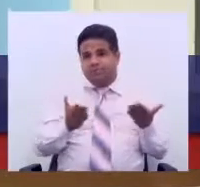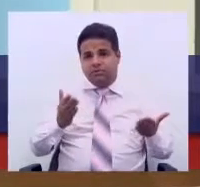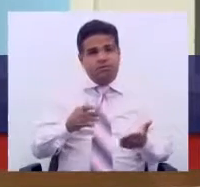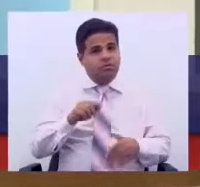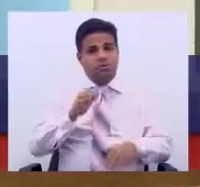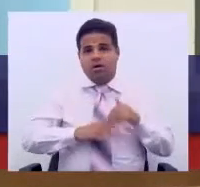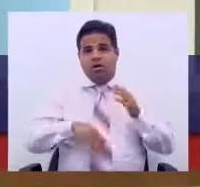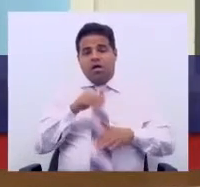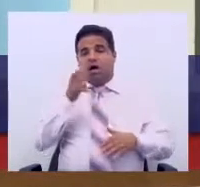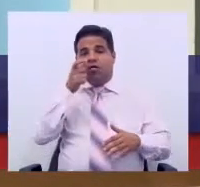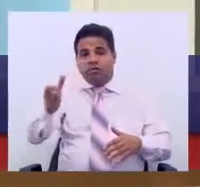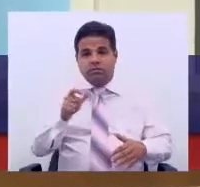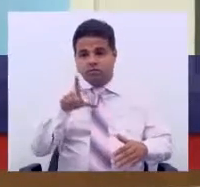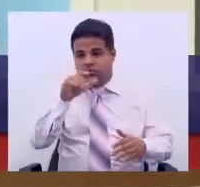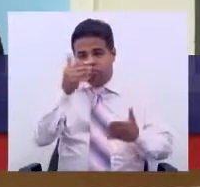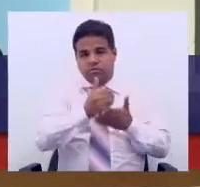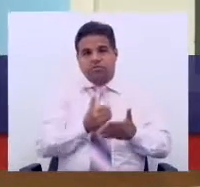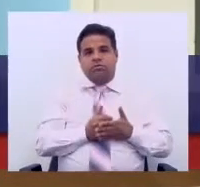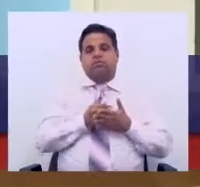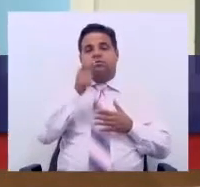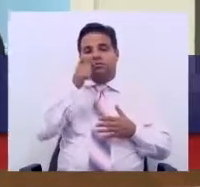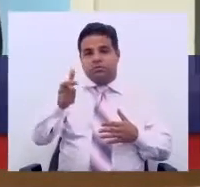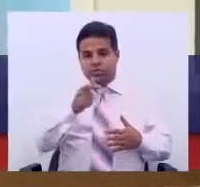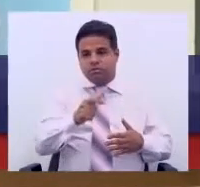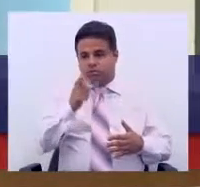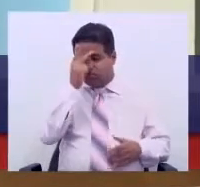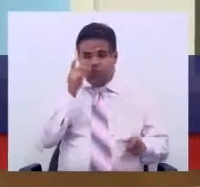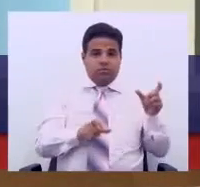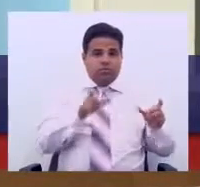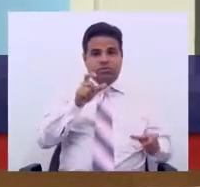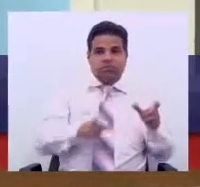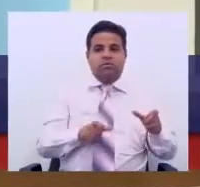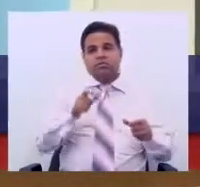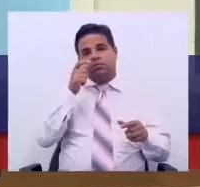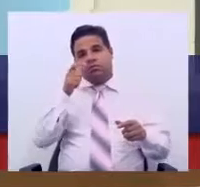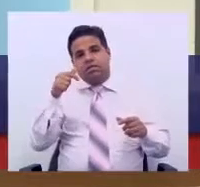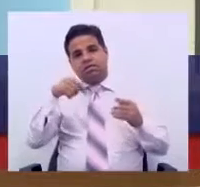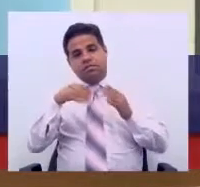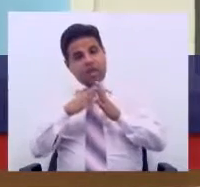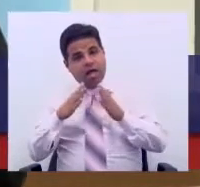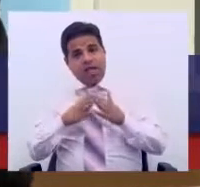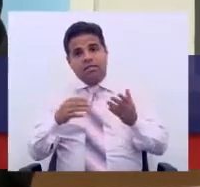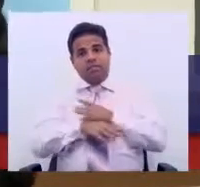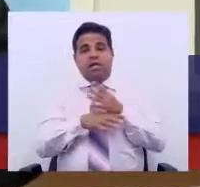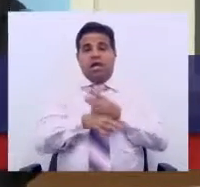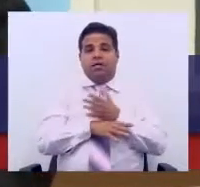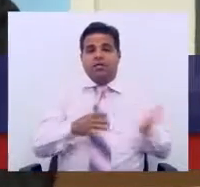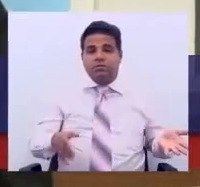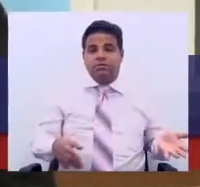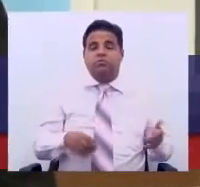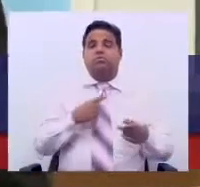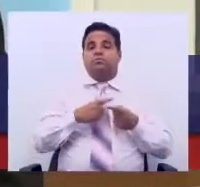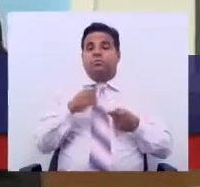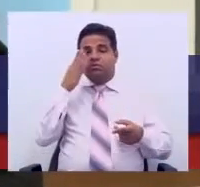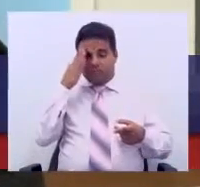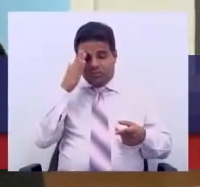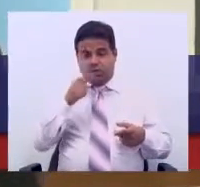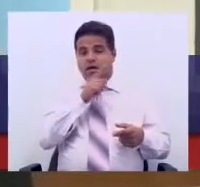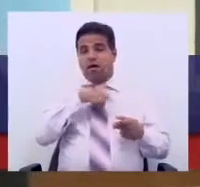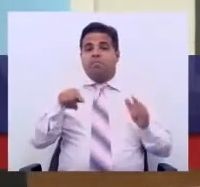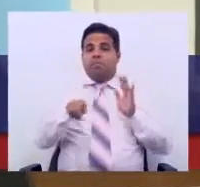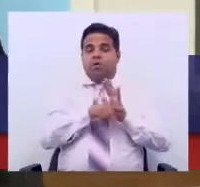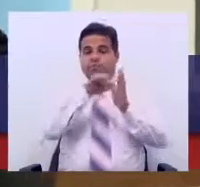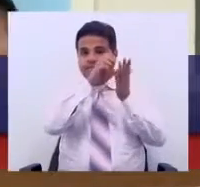um desserviço ao interesse legislativo, ao interesse dos munícipes e aos interesses da cidade, porque pelo que eu saiba, a própria